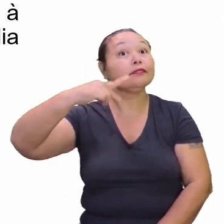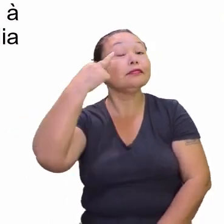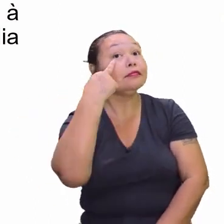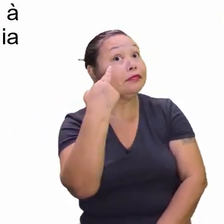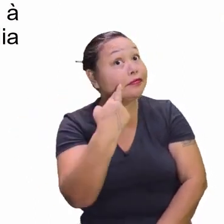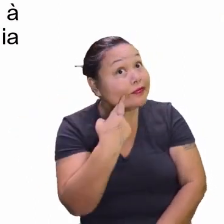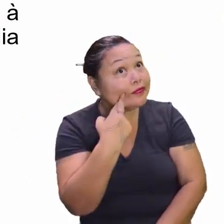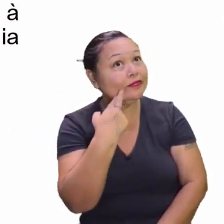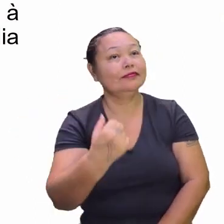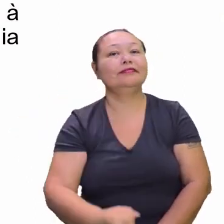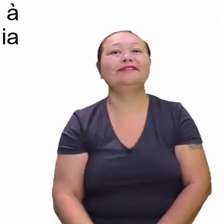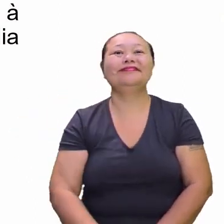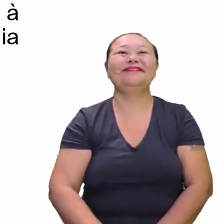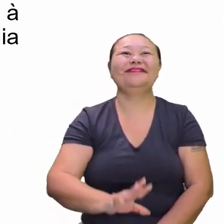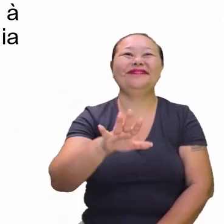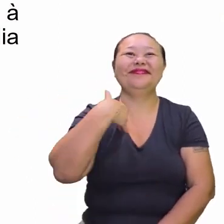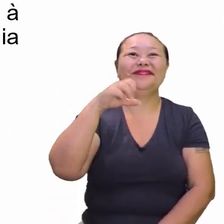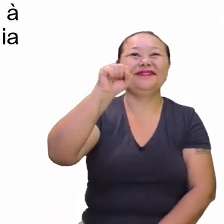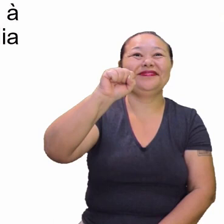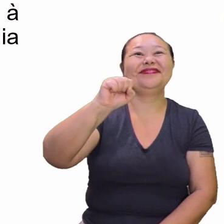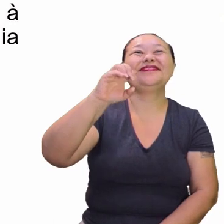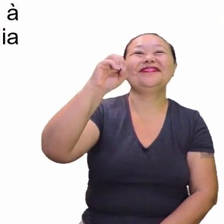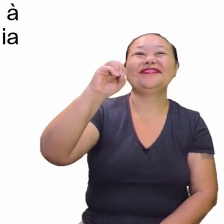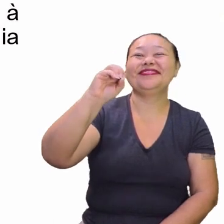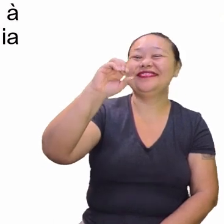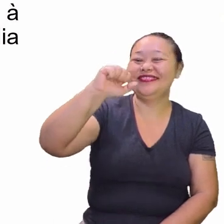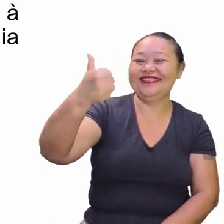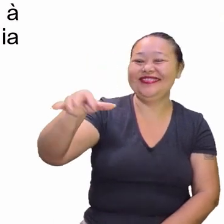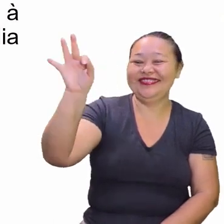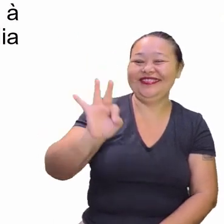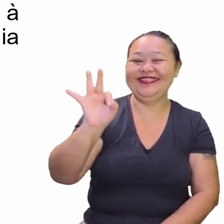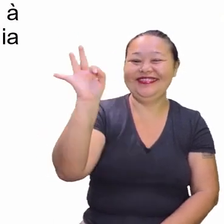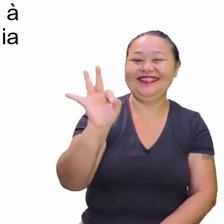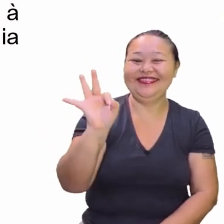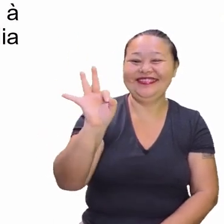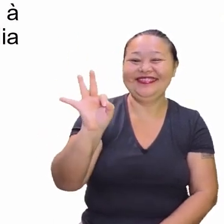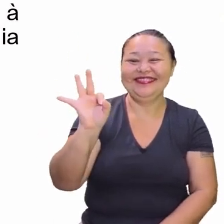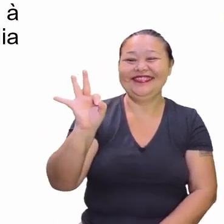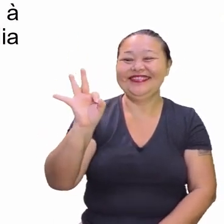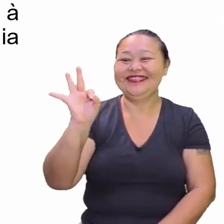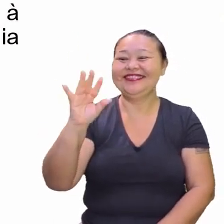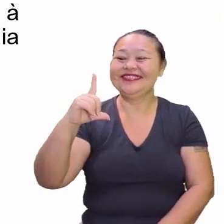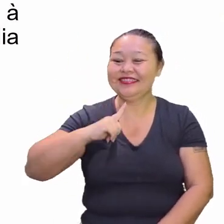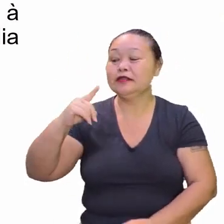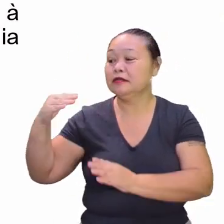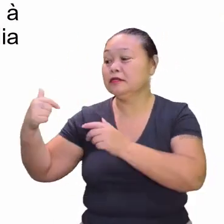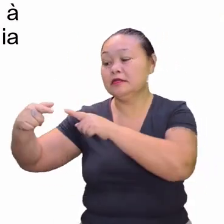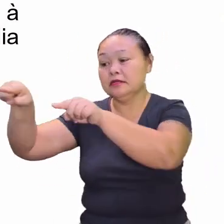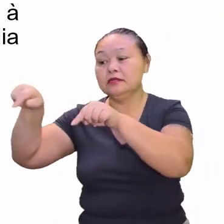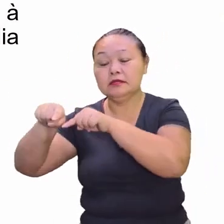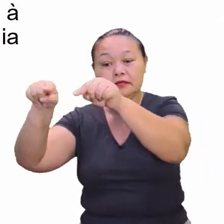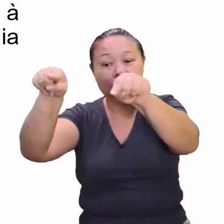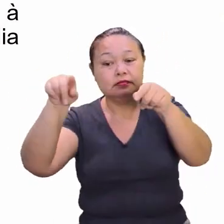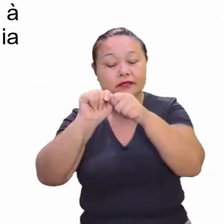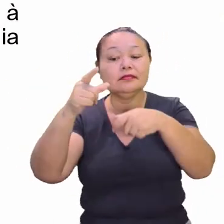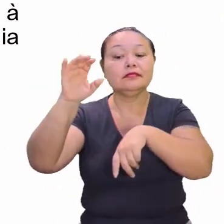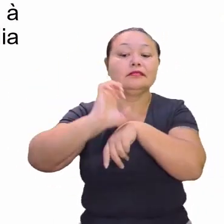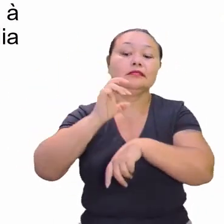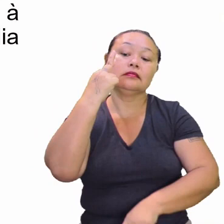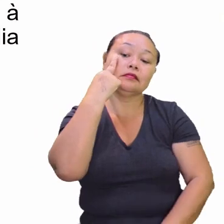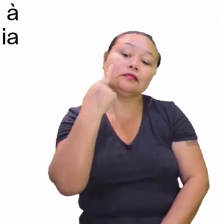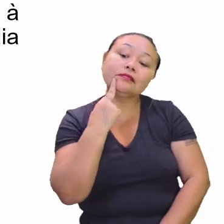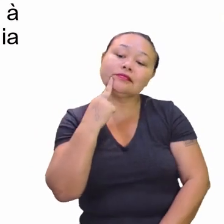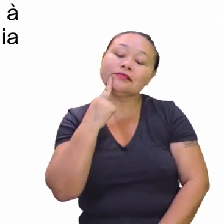Rondônia, ou seja, 81% dos estabelecimentos em Rondônia